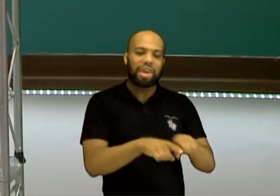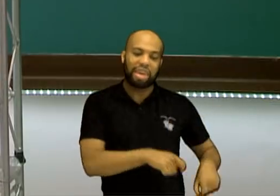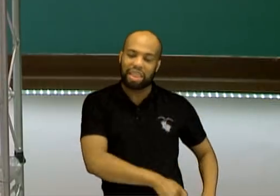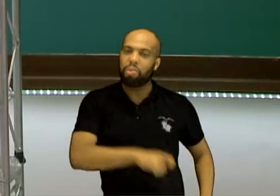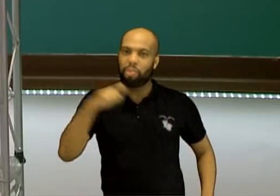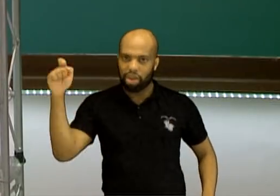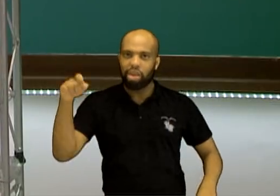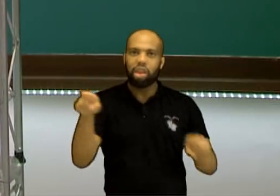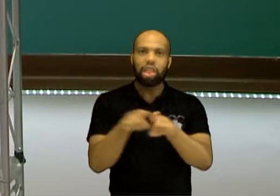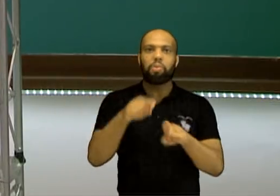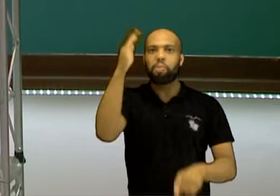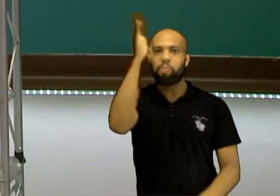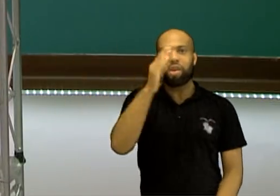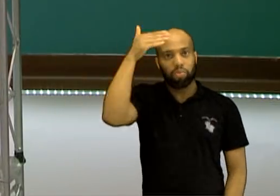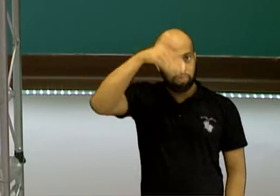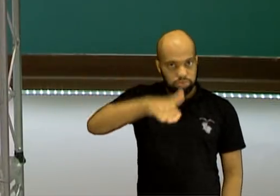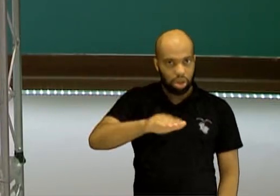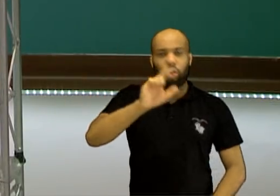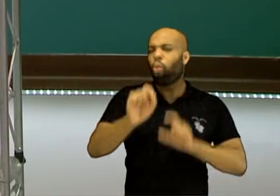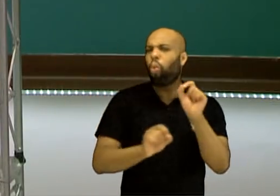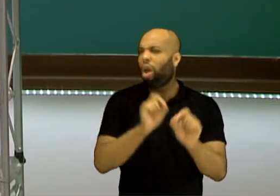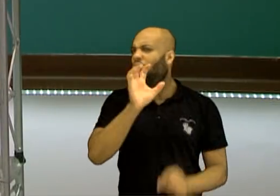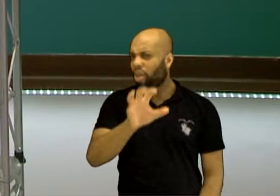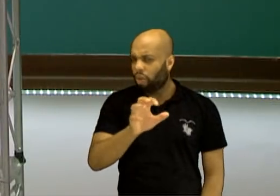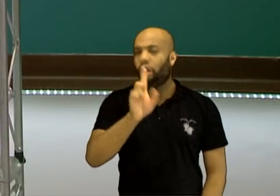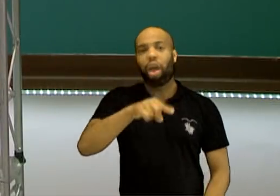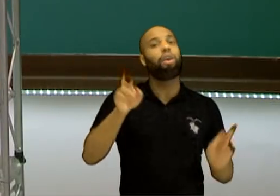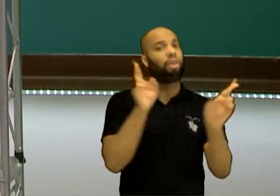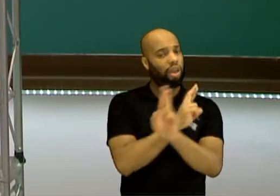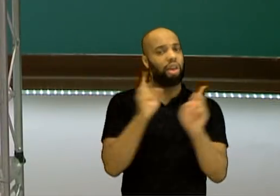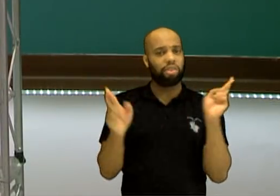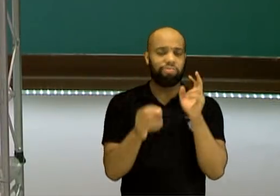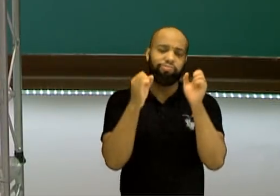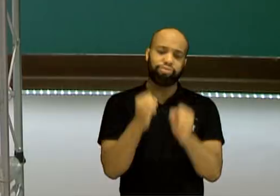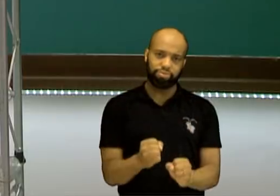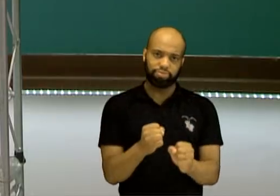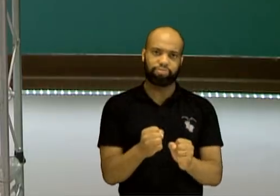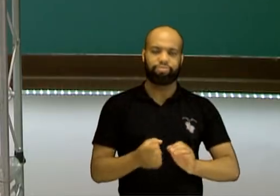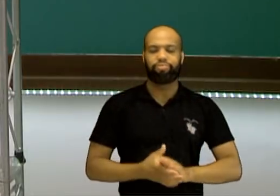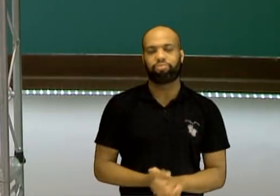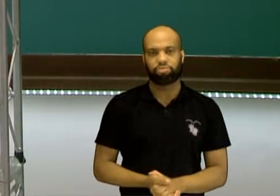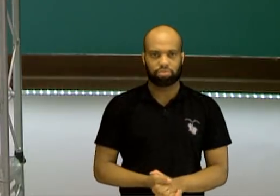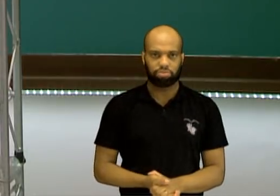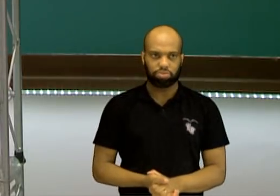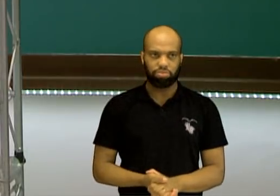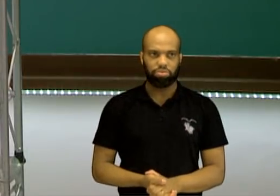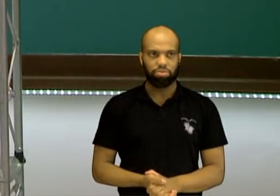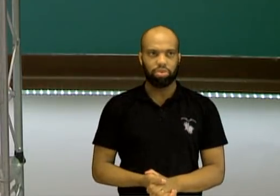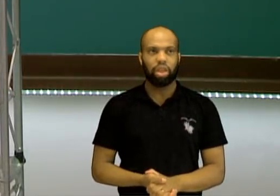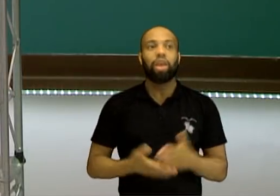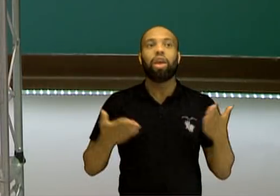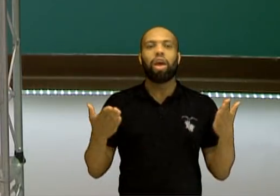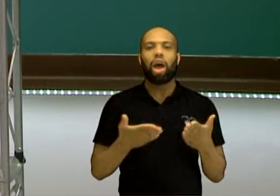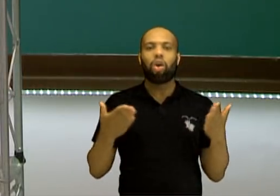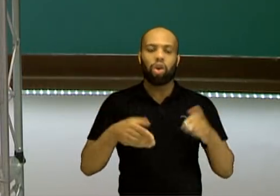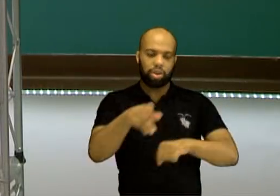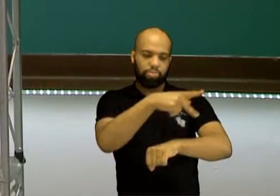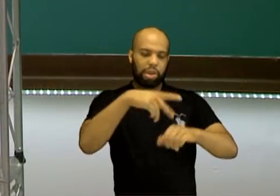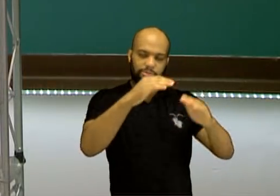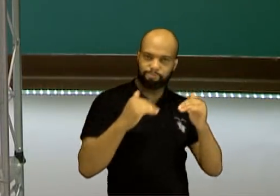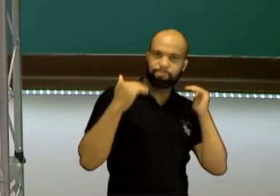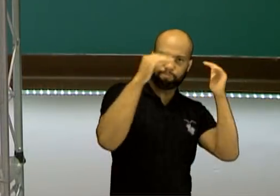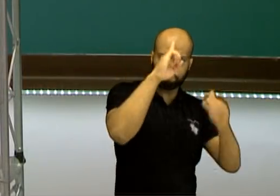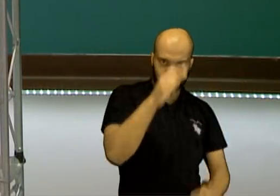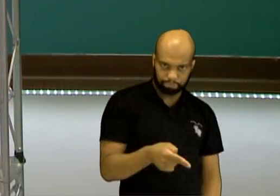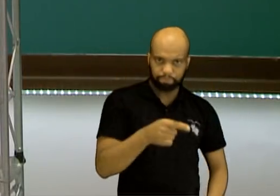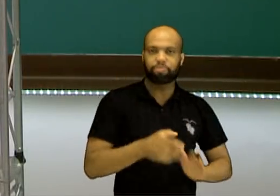tudo isso foram relações de poder entre os colonizadores. Com relação à soberania nacional, né,